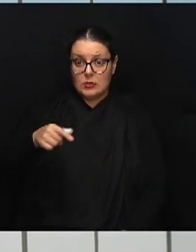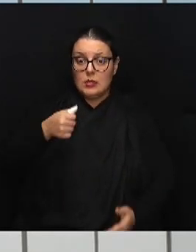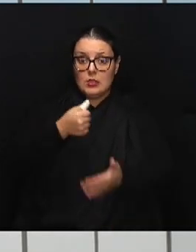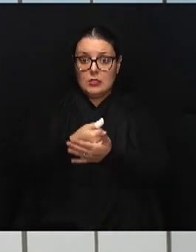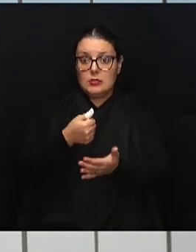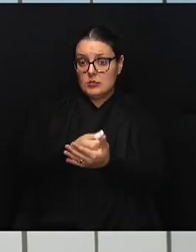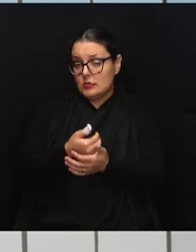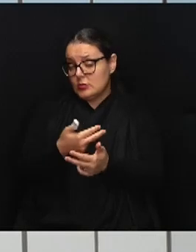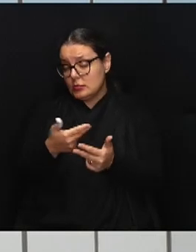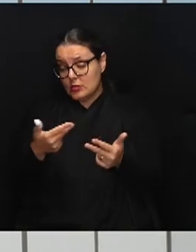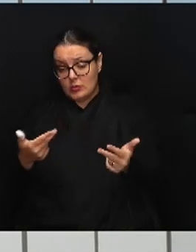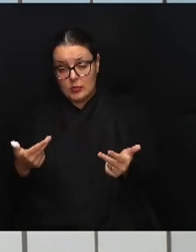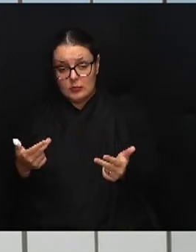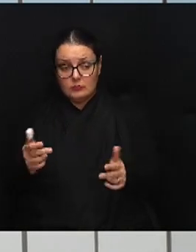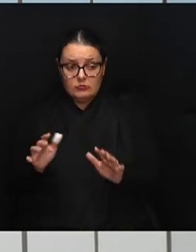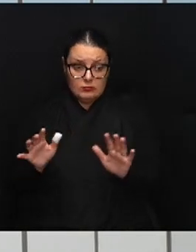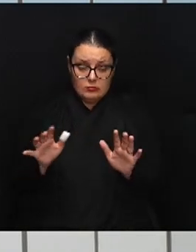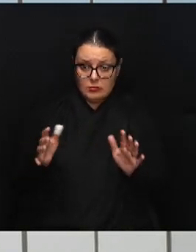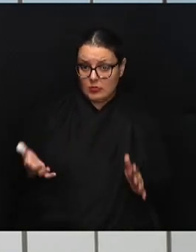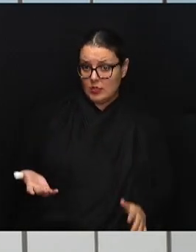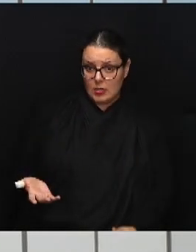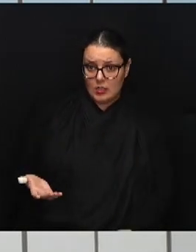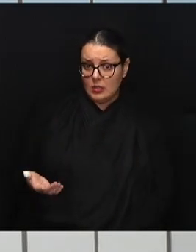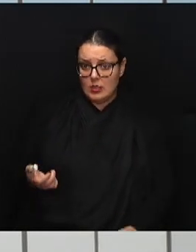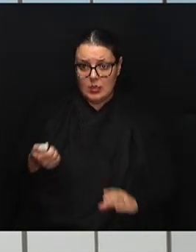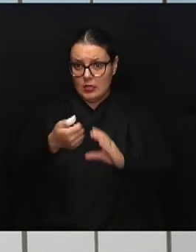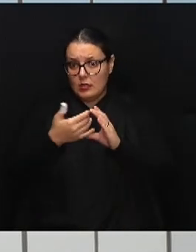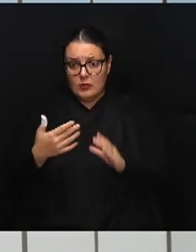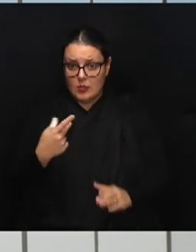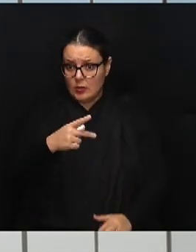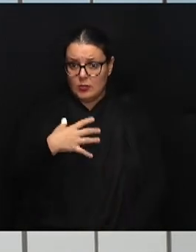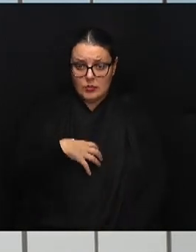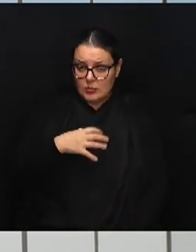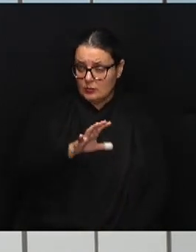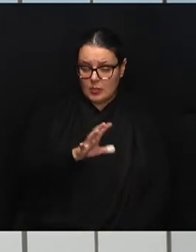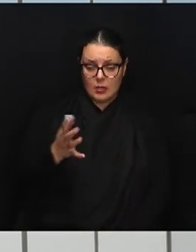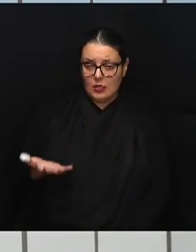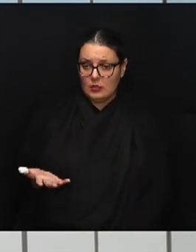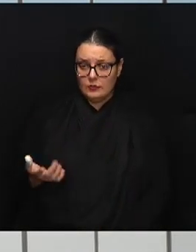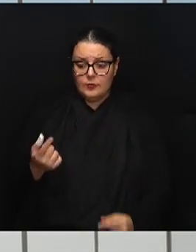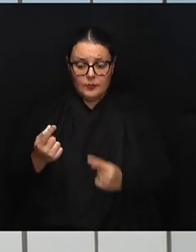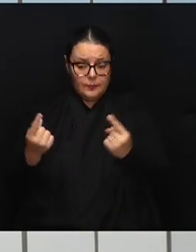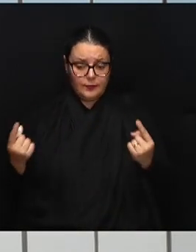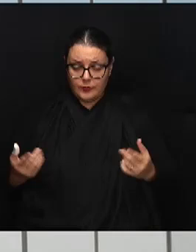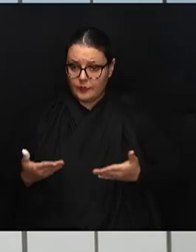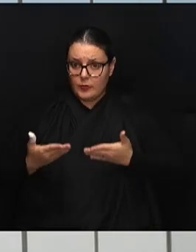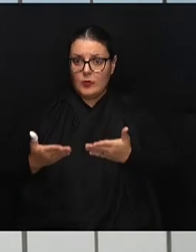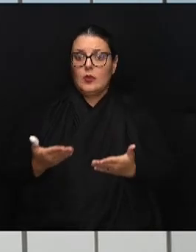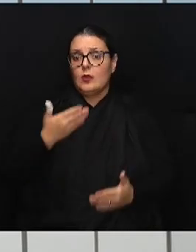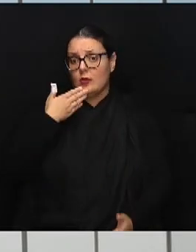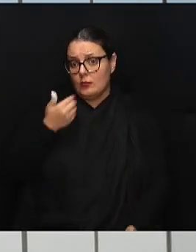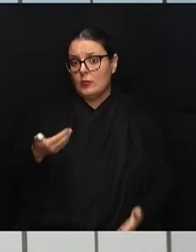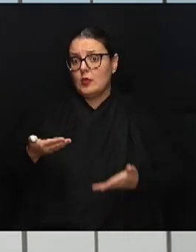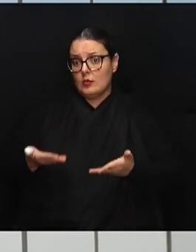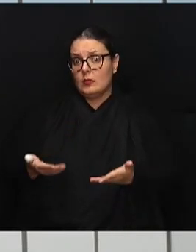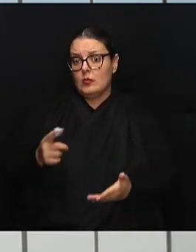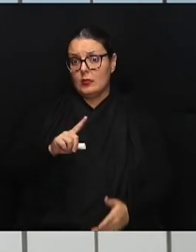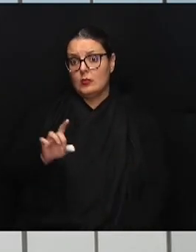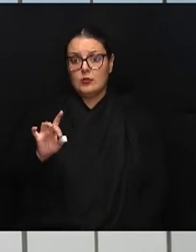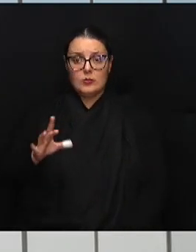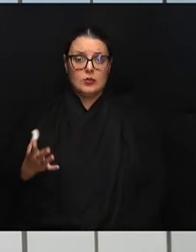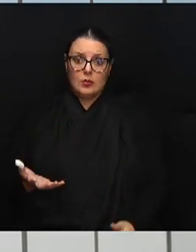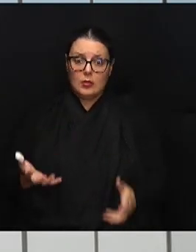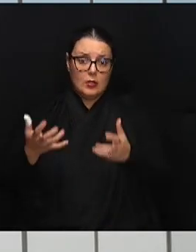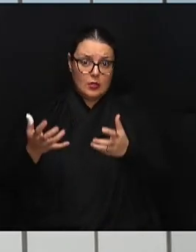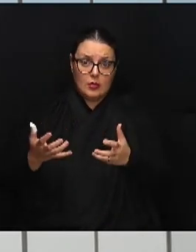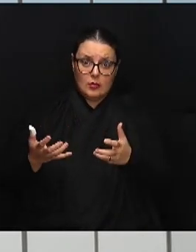algo que de repente não é característica dela, não é o jeito dela. Cada pessoa pode oferecer o seu melhor, não adianta eu querer o que ela